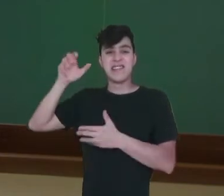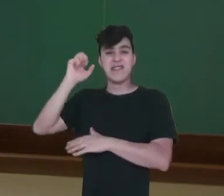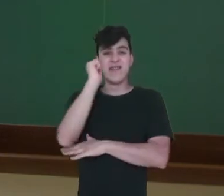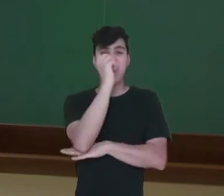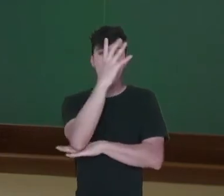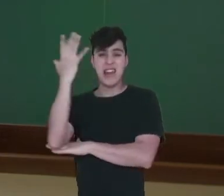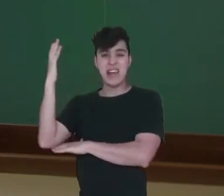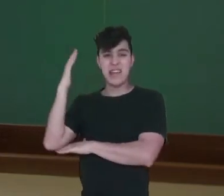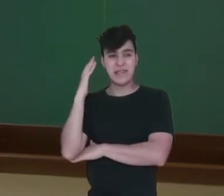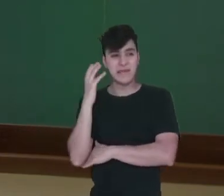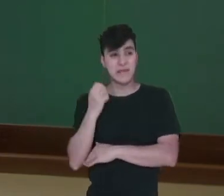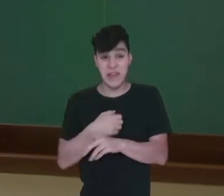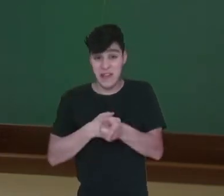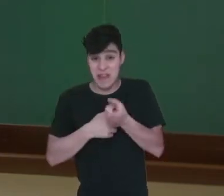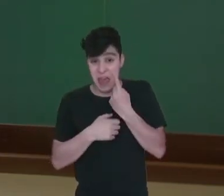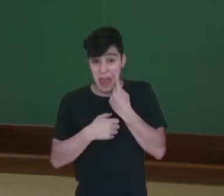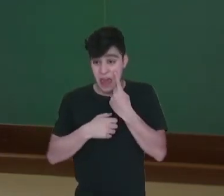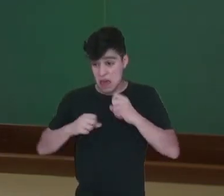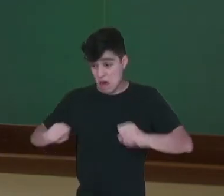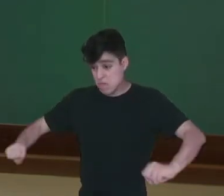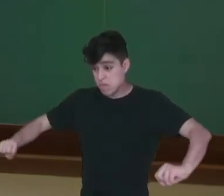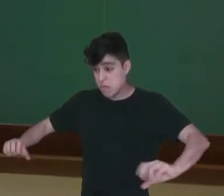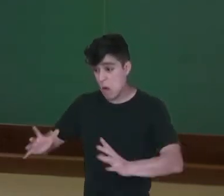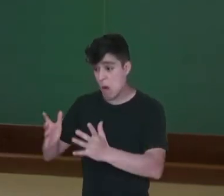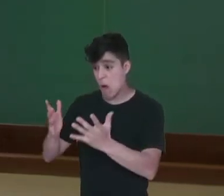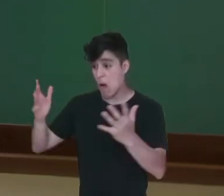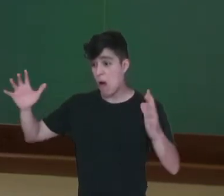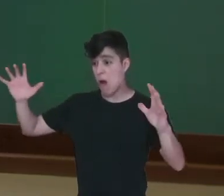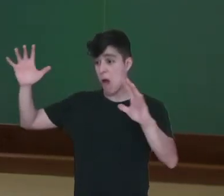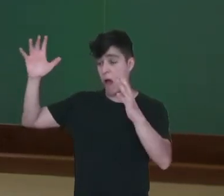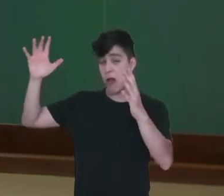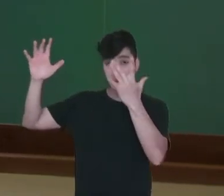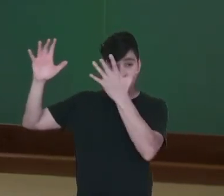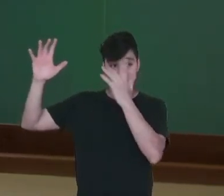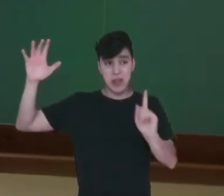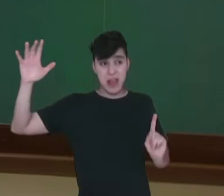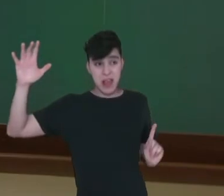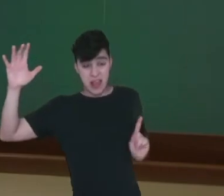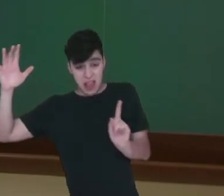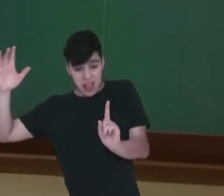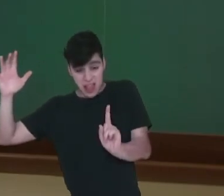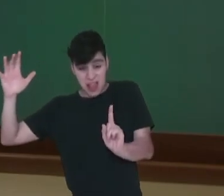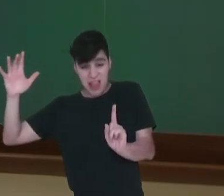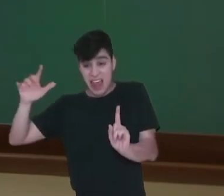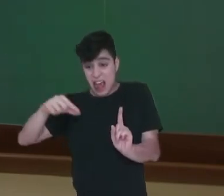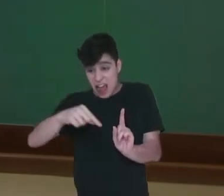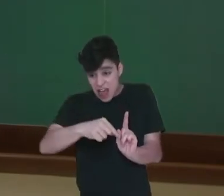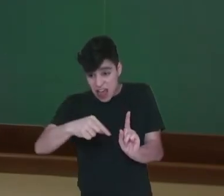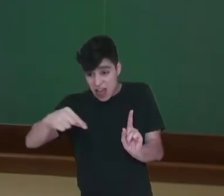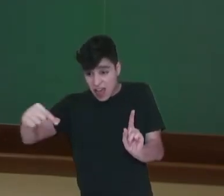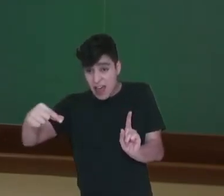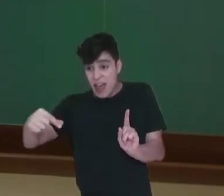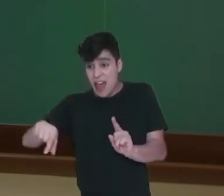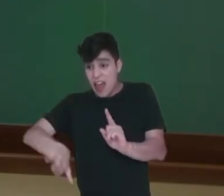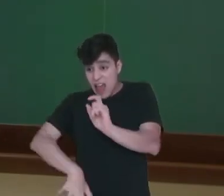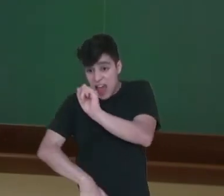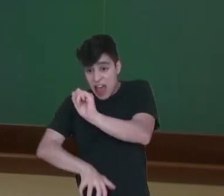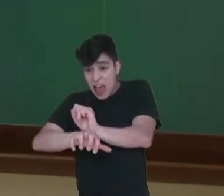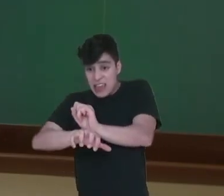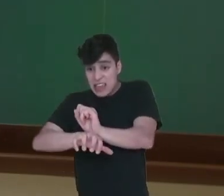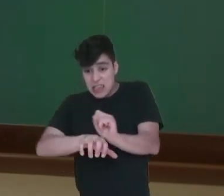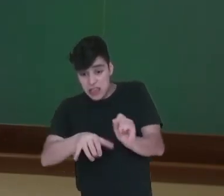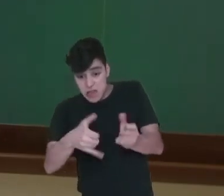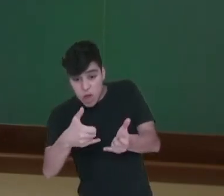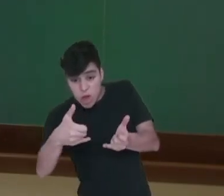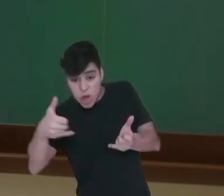aqui nós temos as pessoas, né, só para a gente fazer uma escala, que são menores do que a própria raiz da árvore ali que está exposta, né? Então